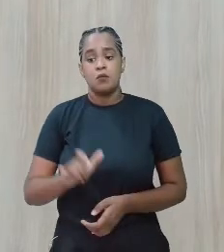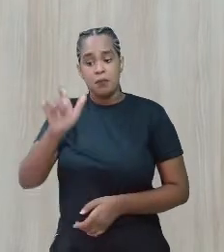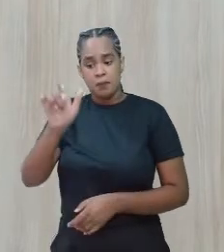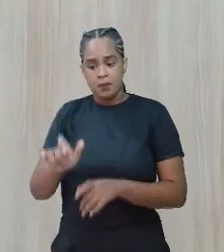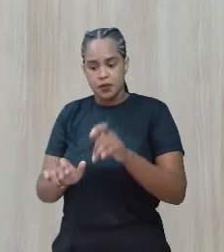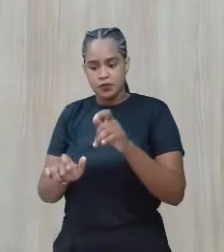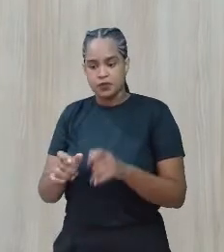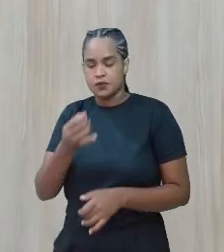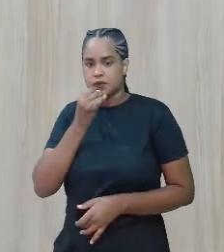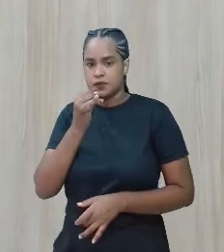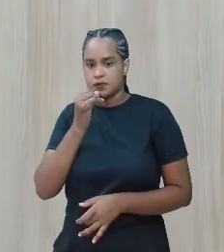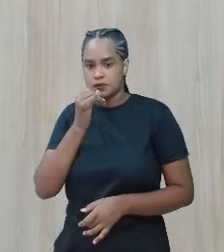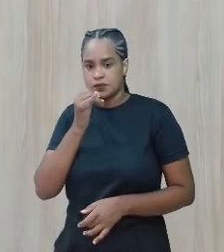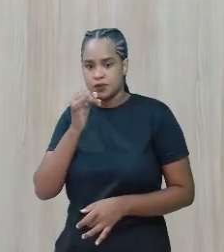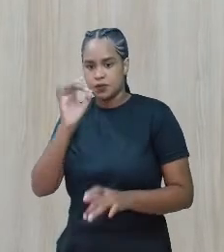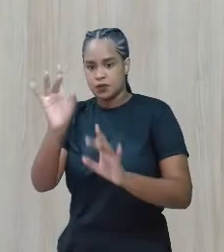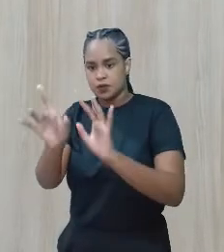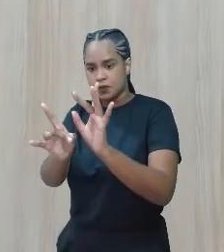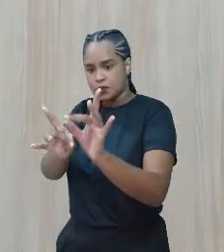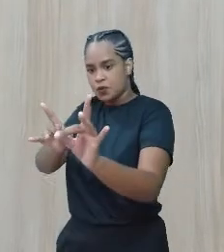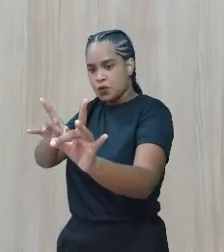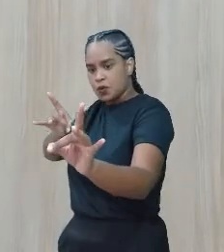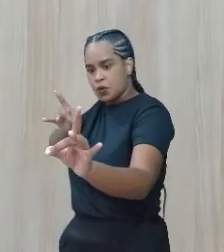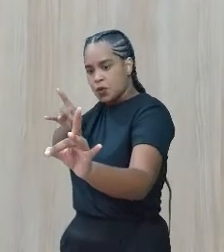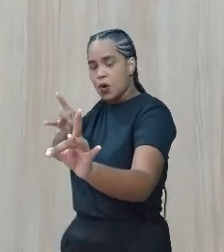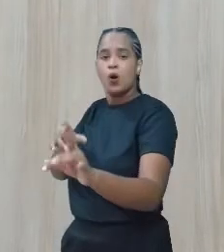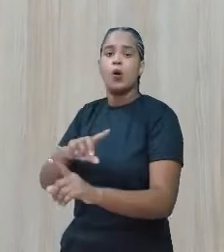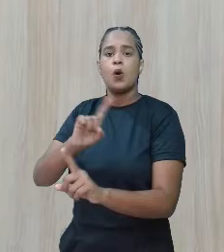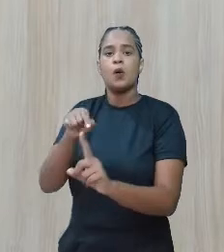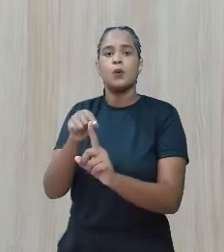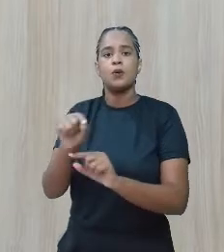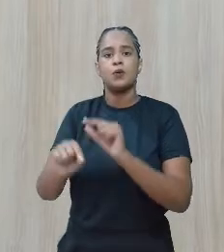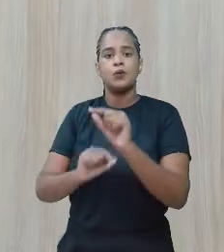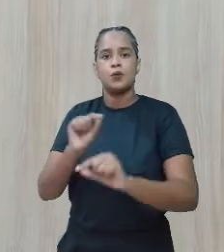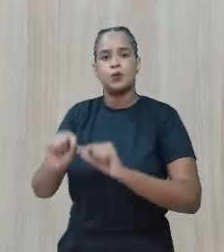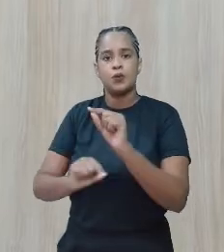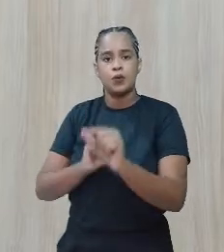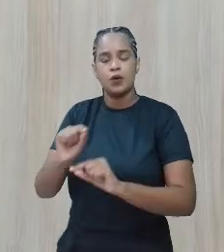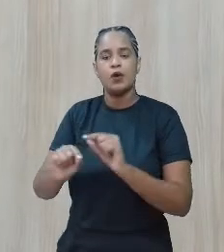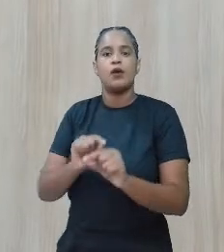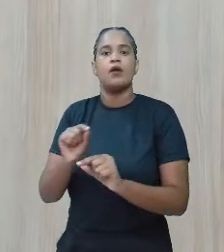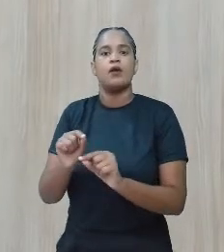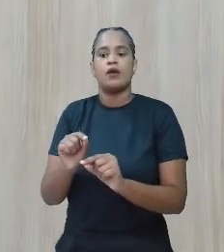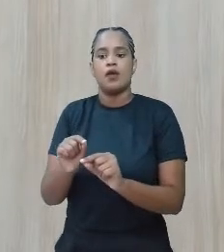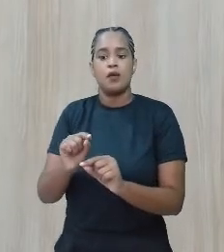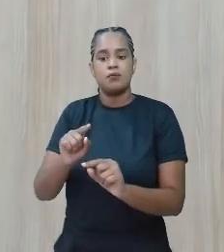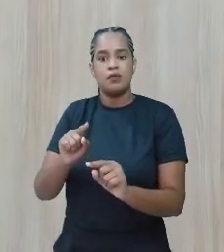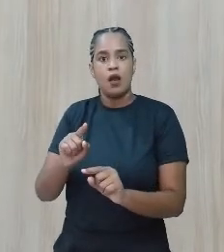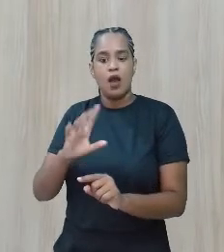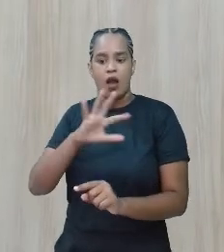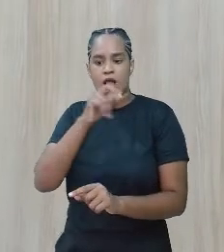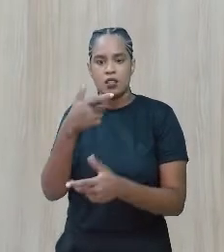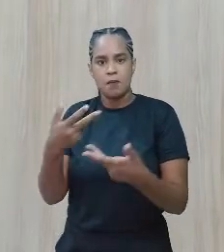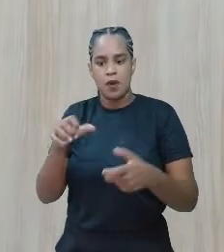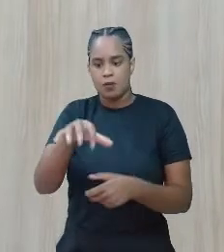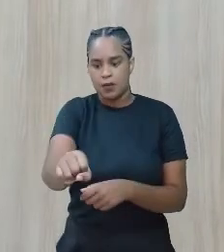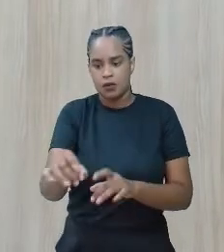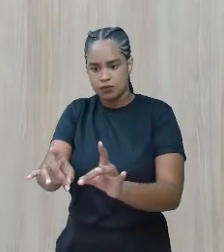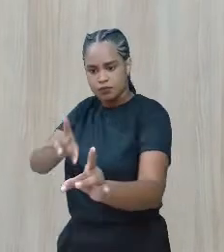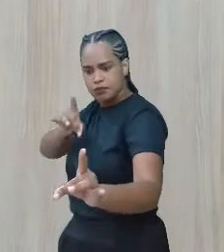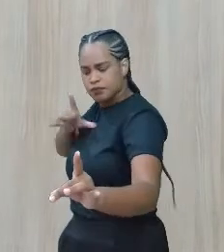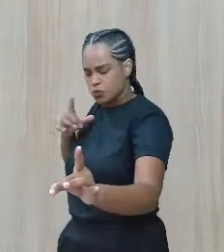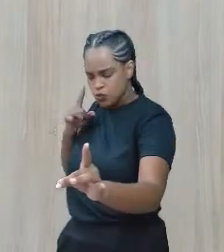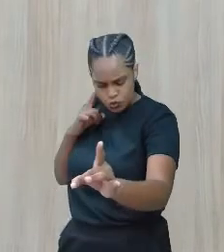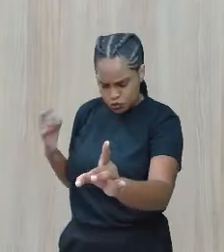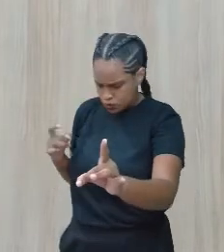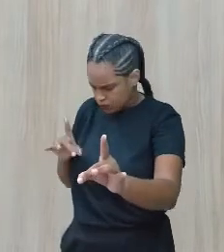caçador, quando ele puxava aquela corda para atirar, produzia um som, produzia uma variedade de sons. E aí